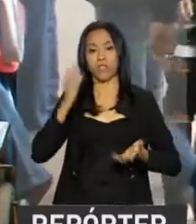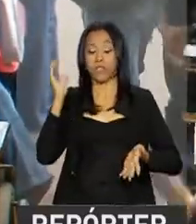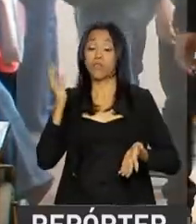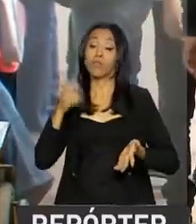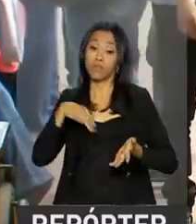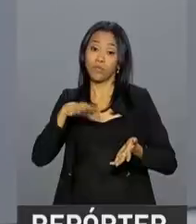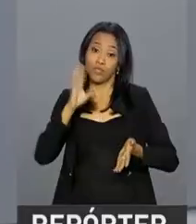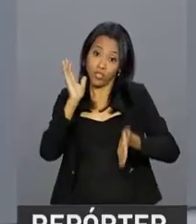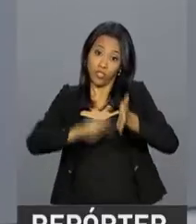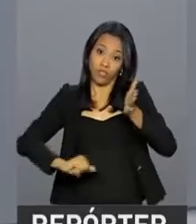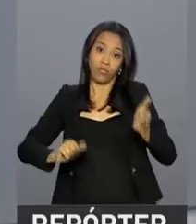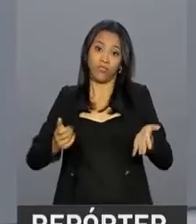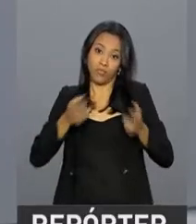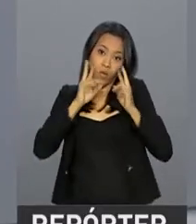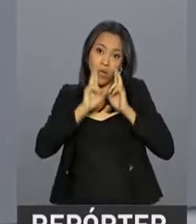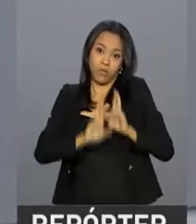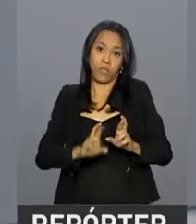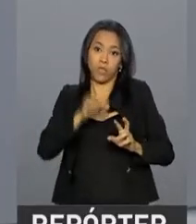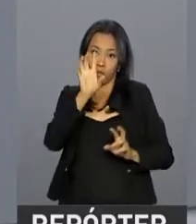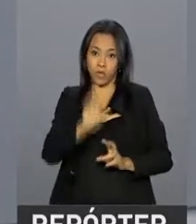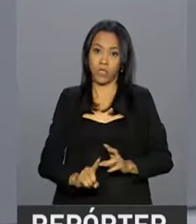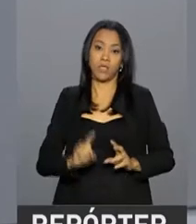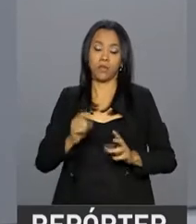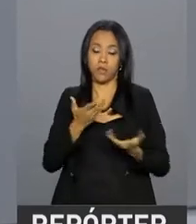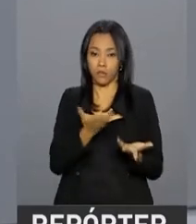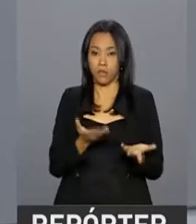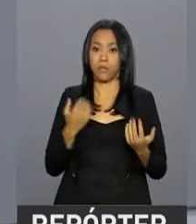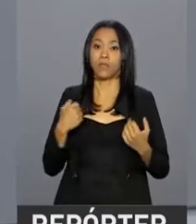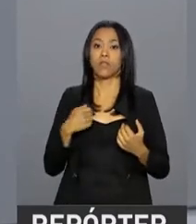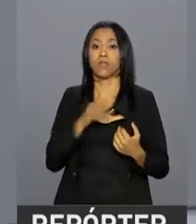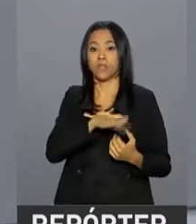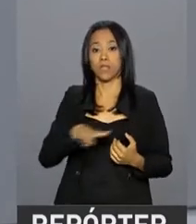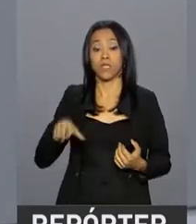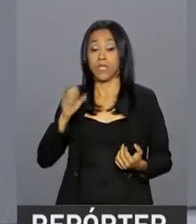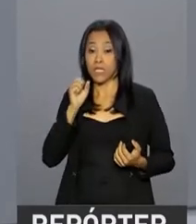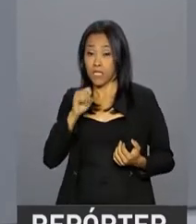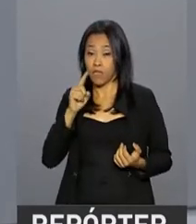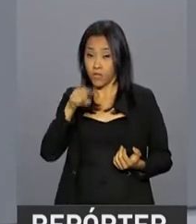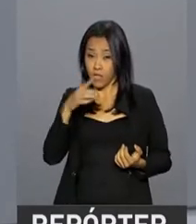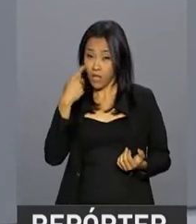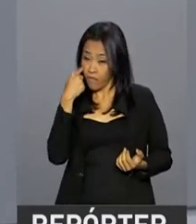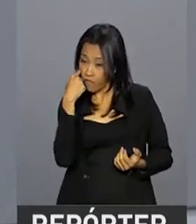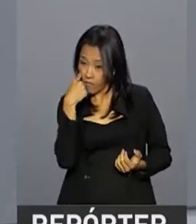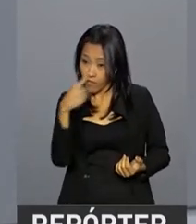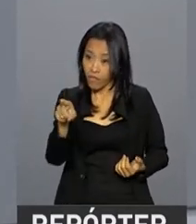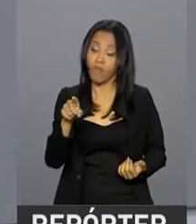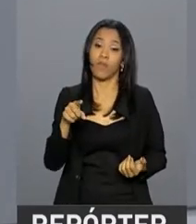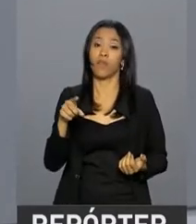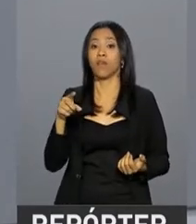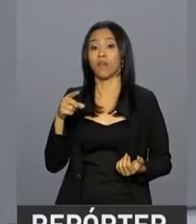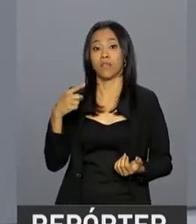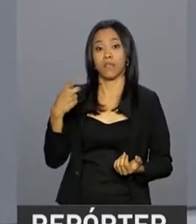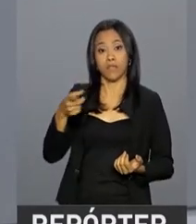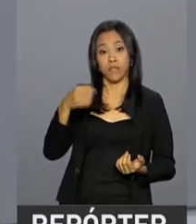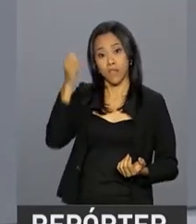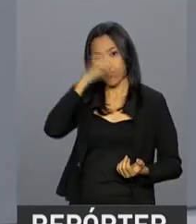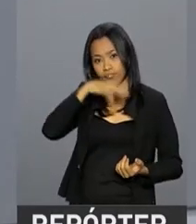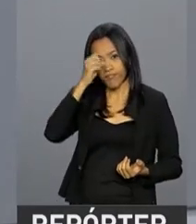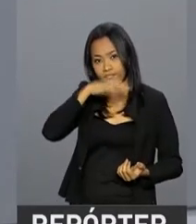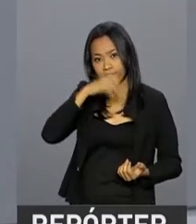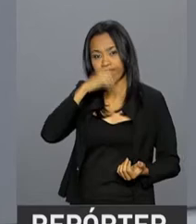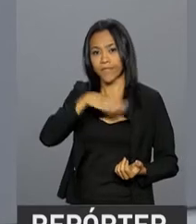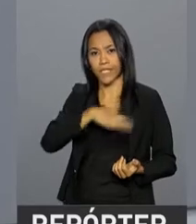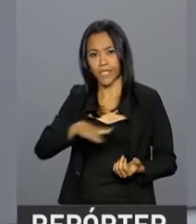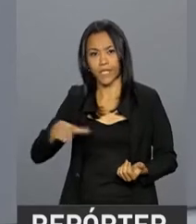menores além do disque 100 quem presenciar alguma situação de violação de direito das crianças e dos adolescentes